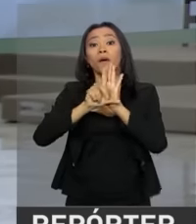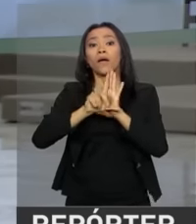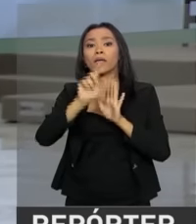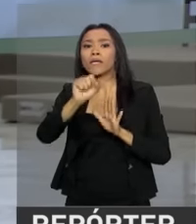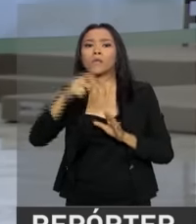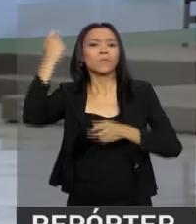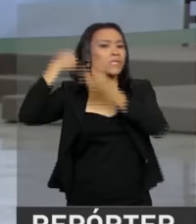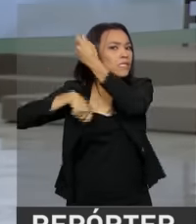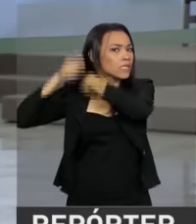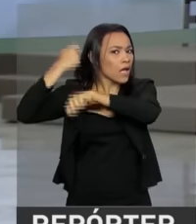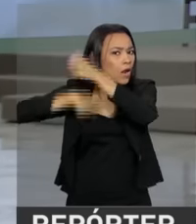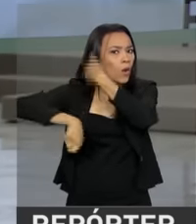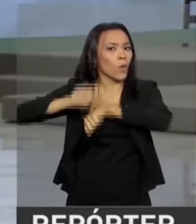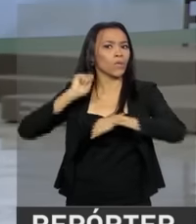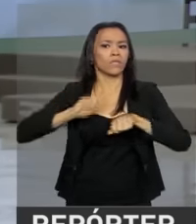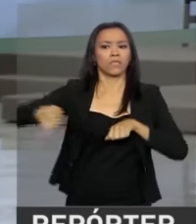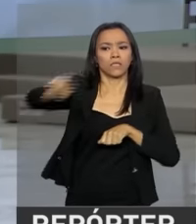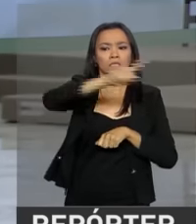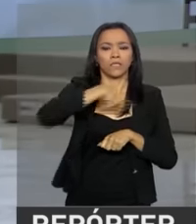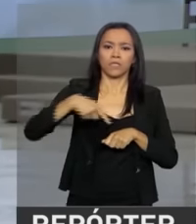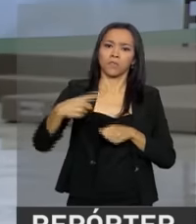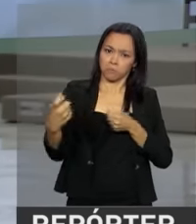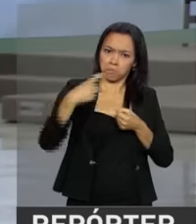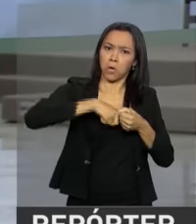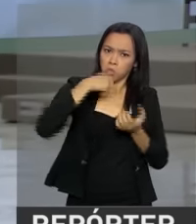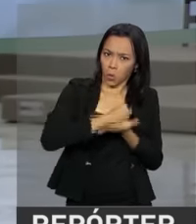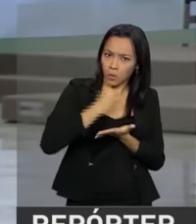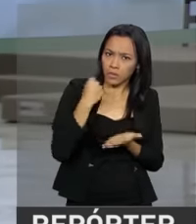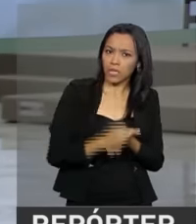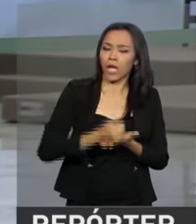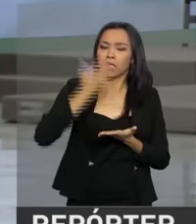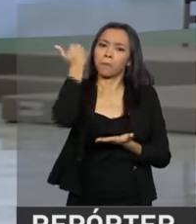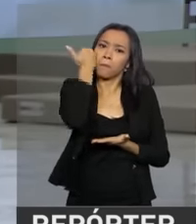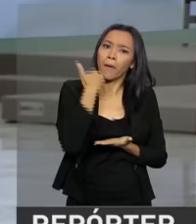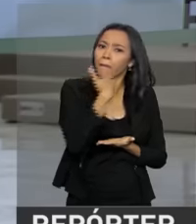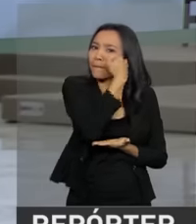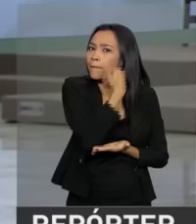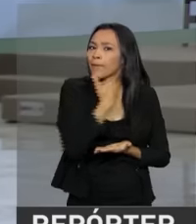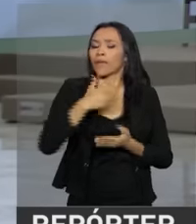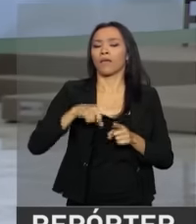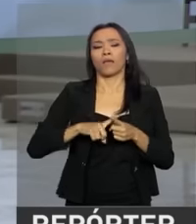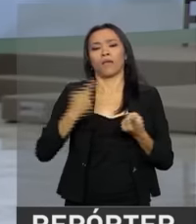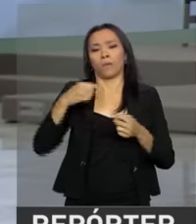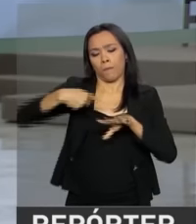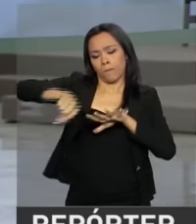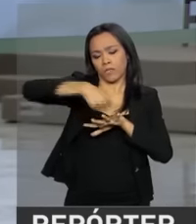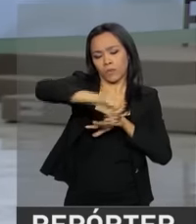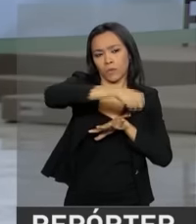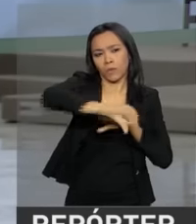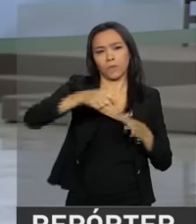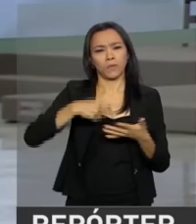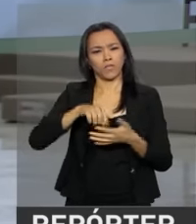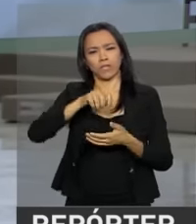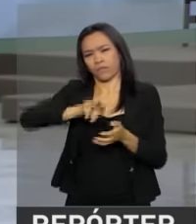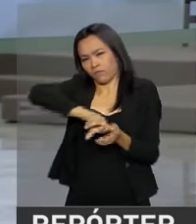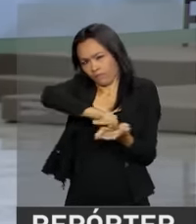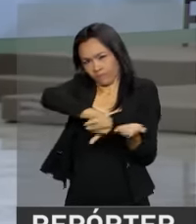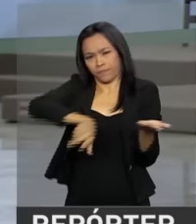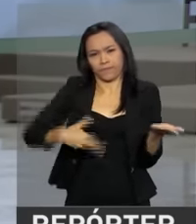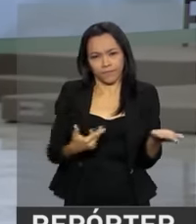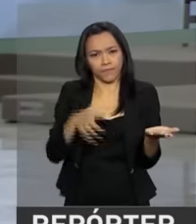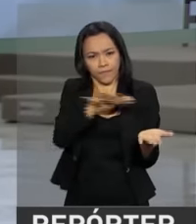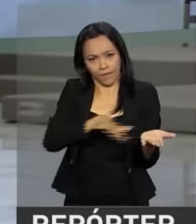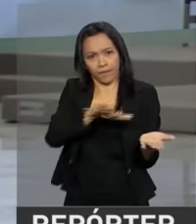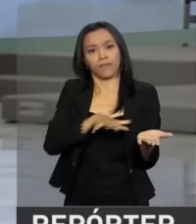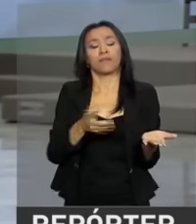salões de beleza firmem contratos com os cabeleireiros barbeiros esteticistas manicures depiladores e maquiadores